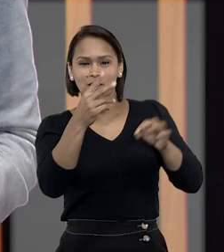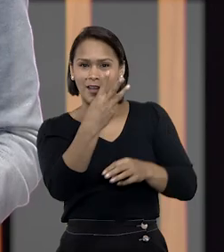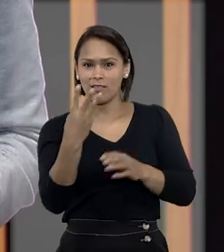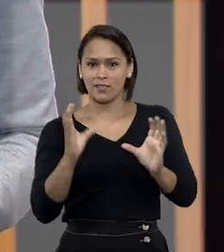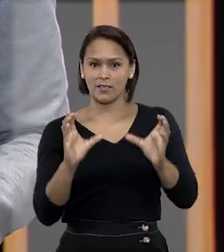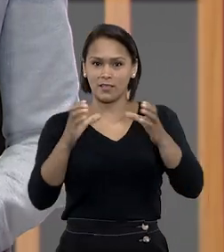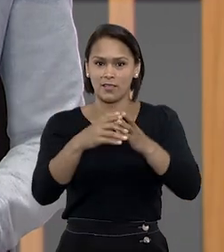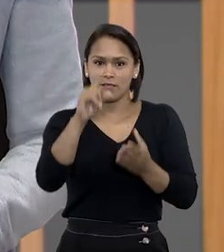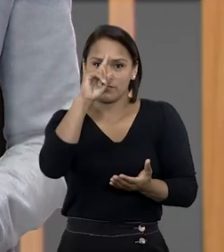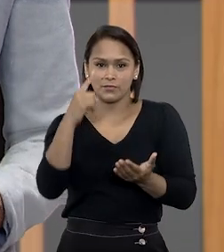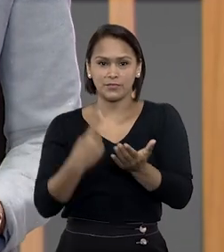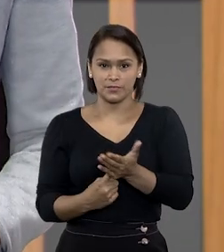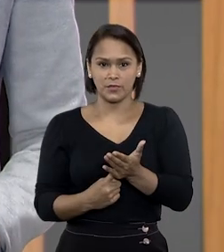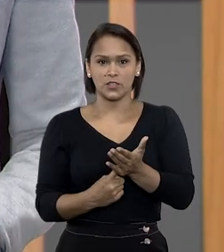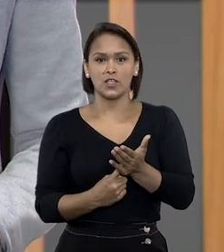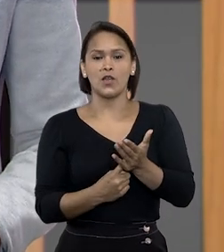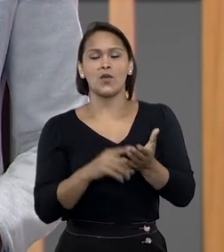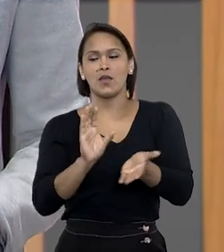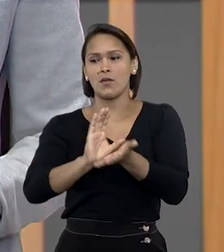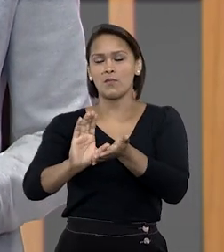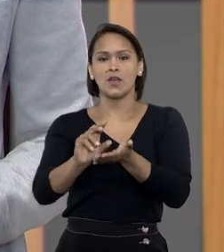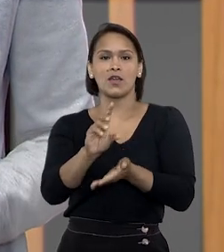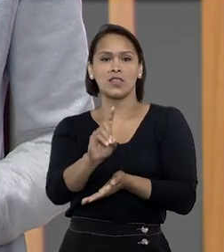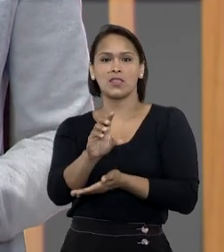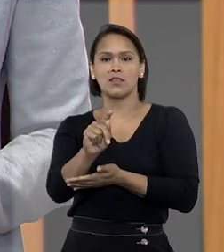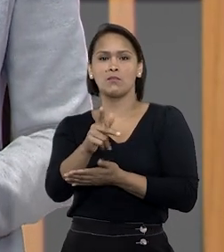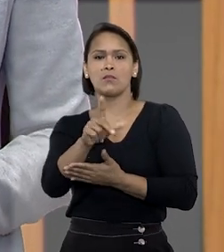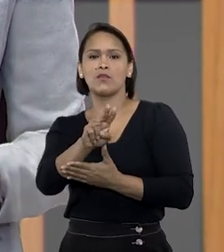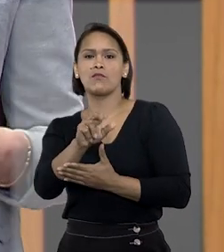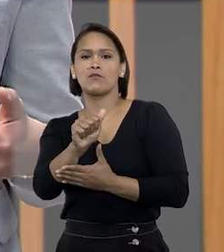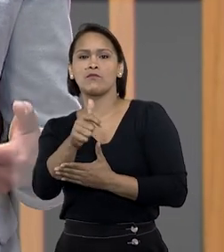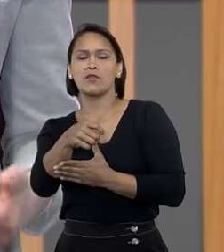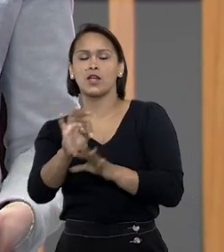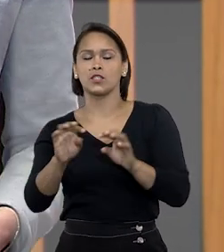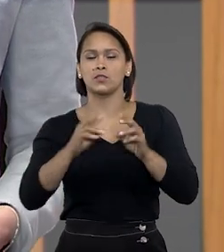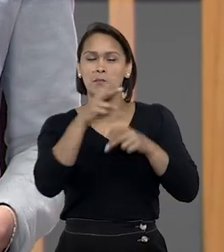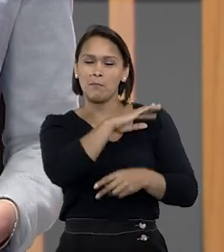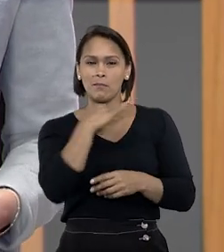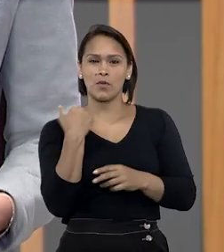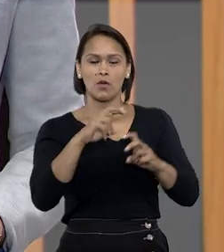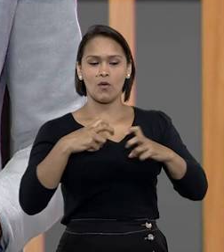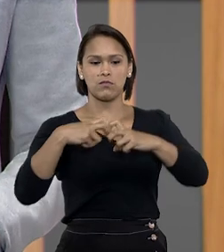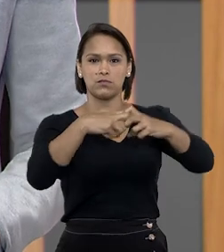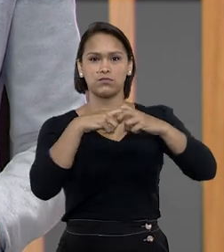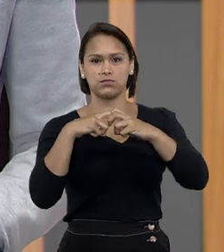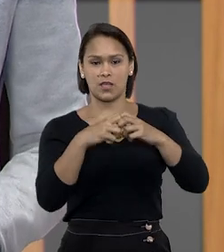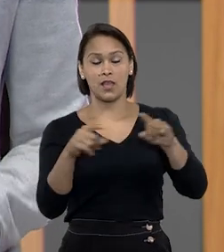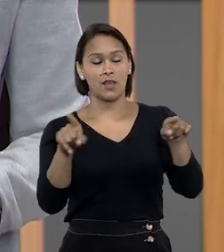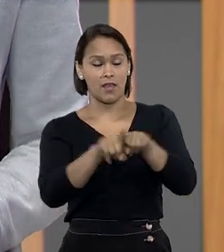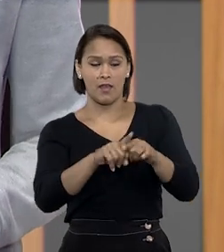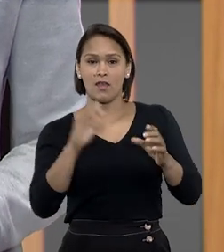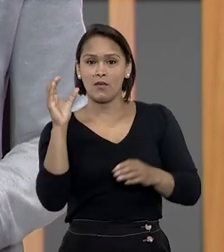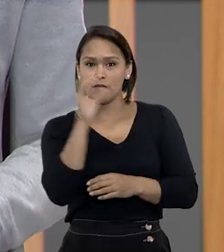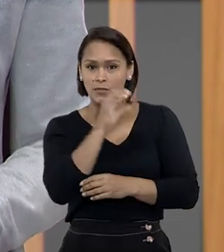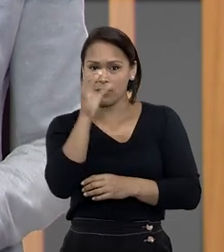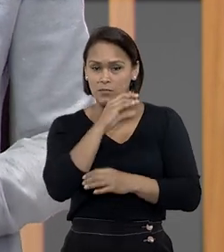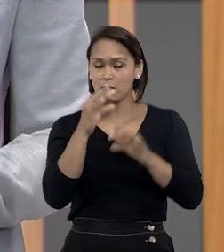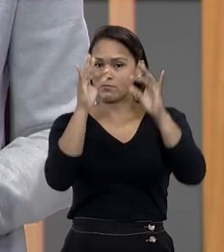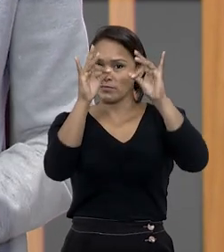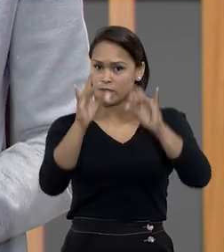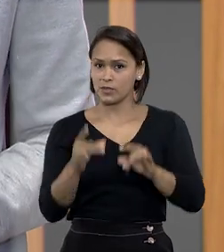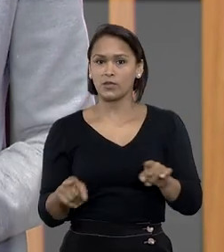a terceira turma decidiu que indenização do seguro DPVAT decorrente de morte em acidente automobilístico é